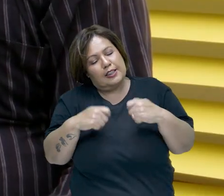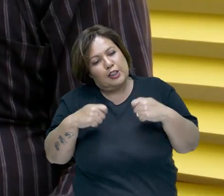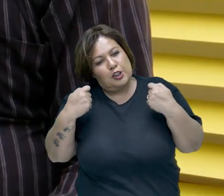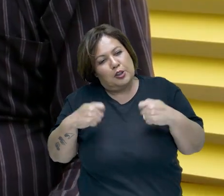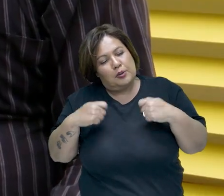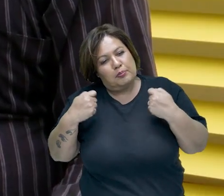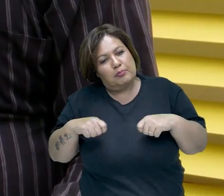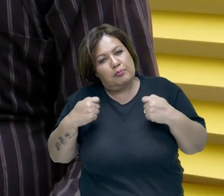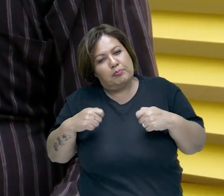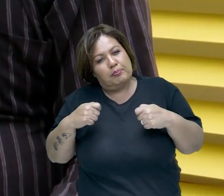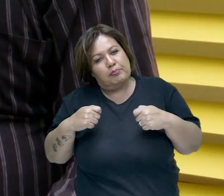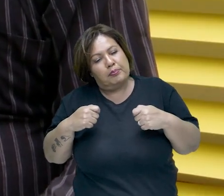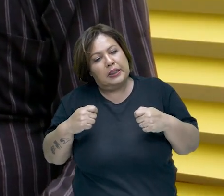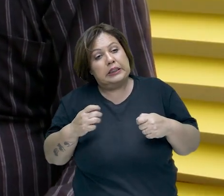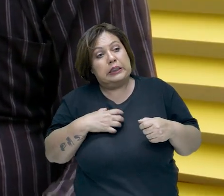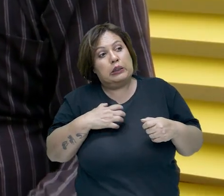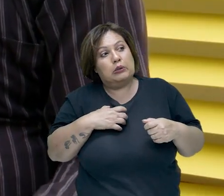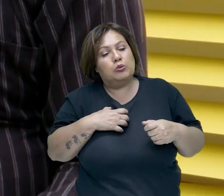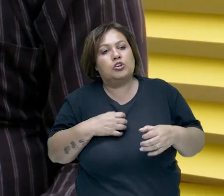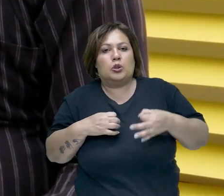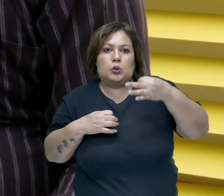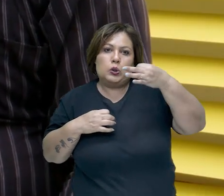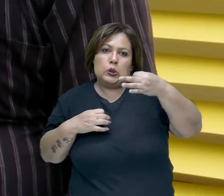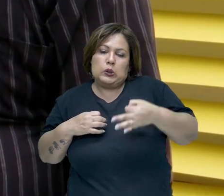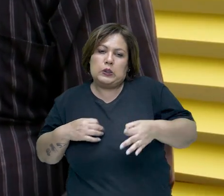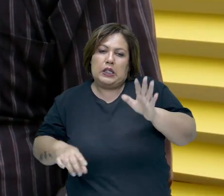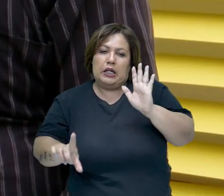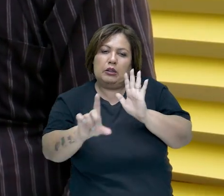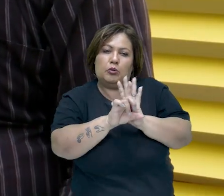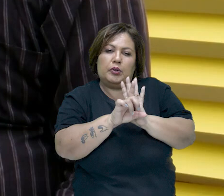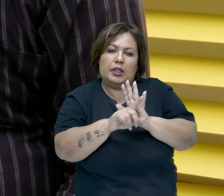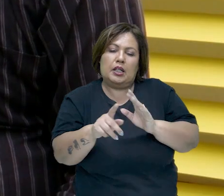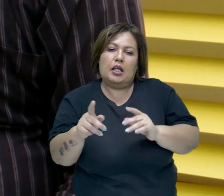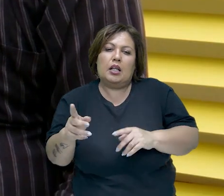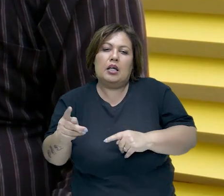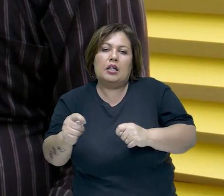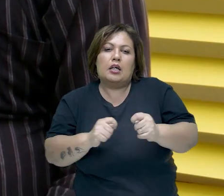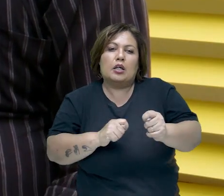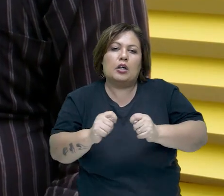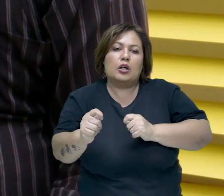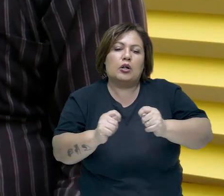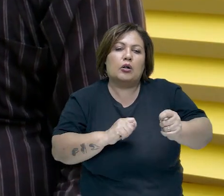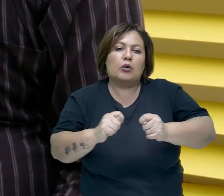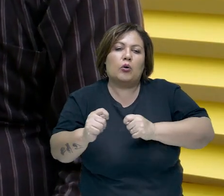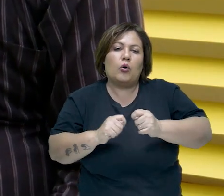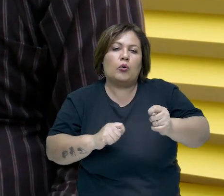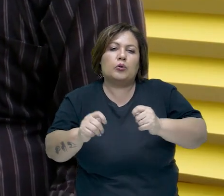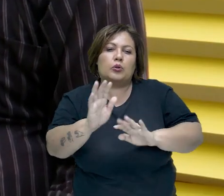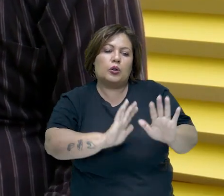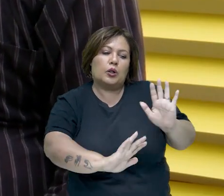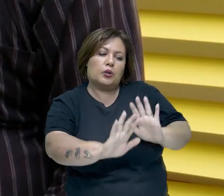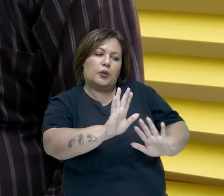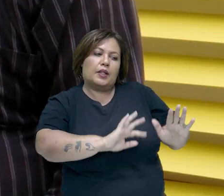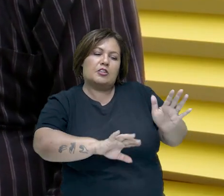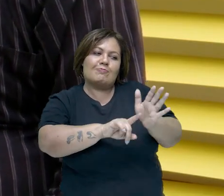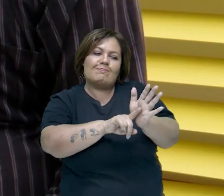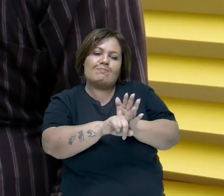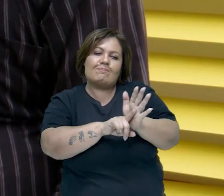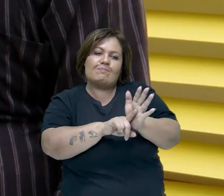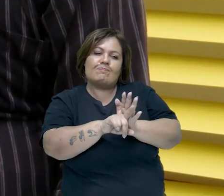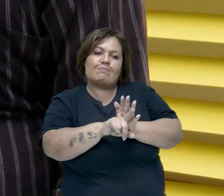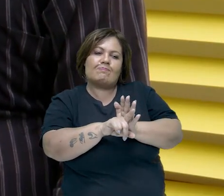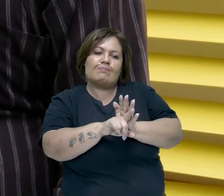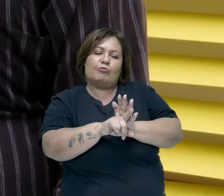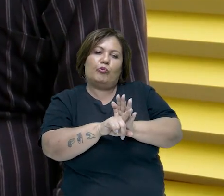necessita, de maneira legalizada, controlada, monitorada,